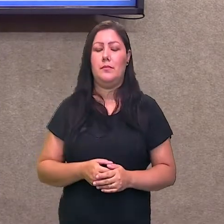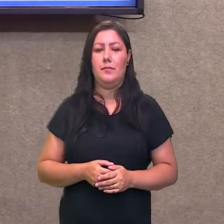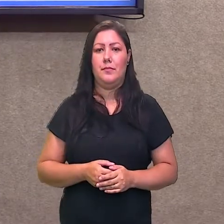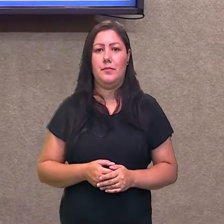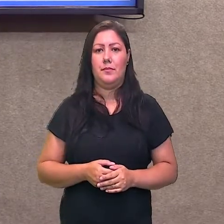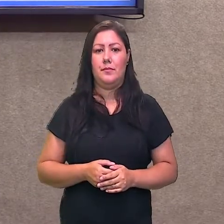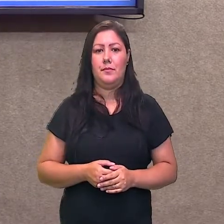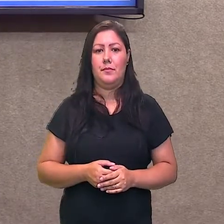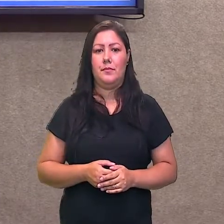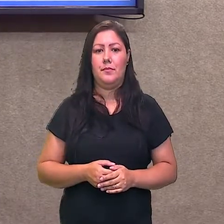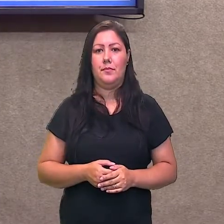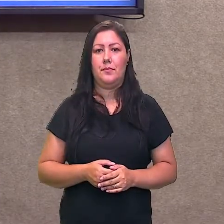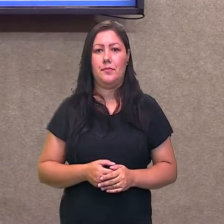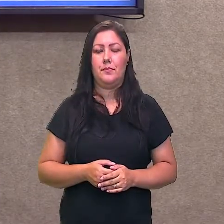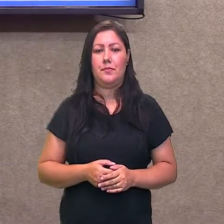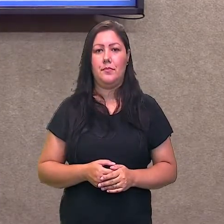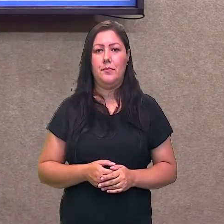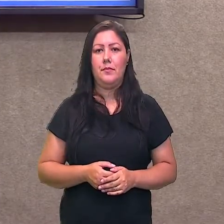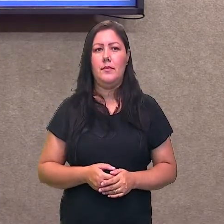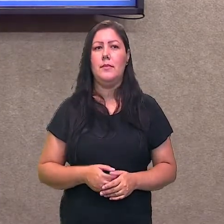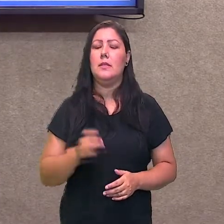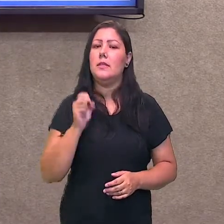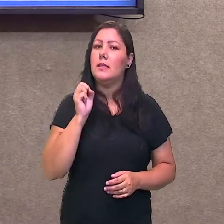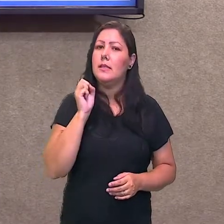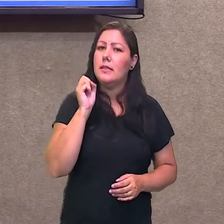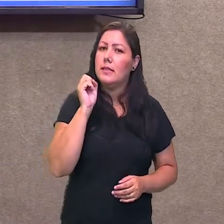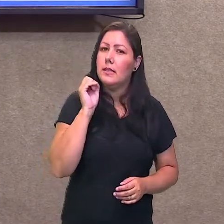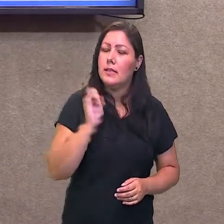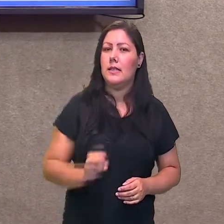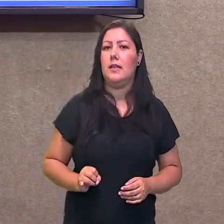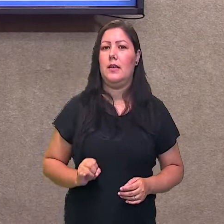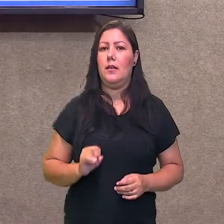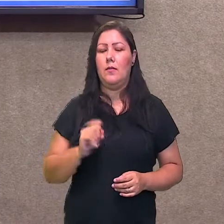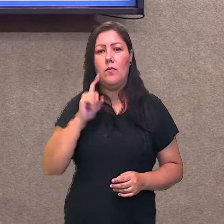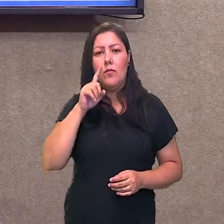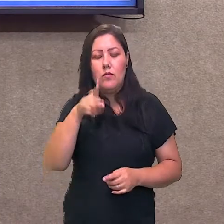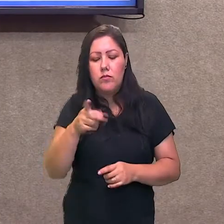E é interessante, se você olhar na história do Brasil,